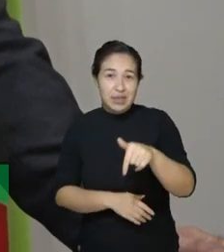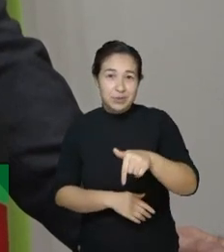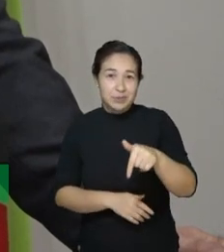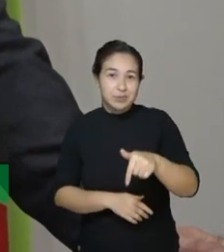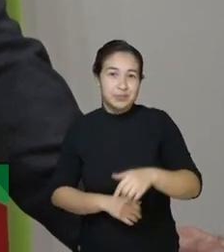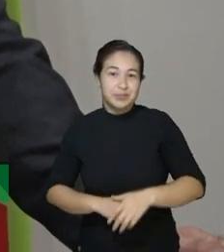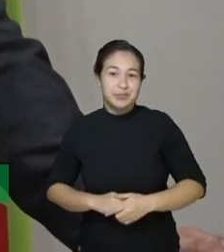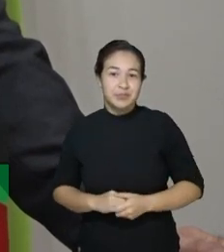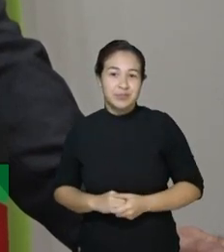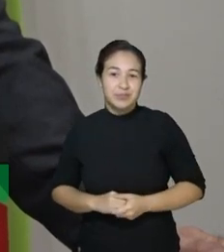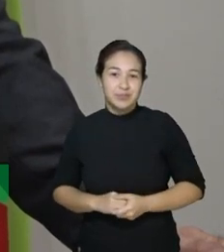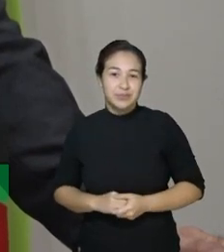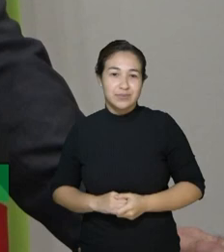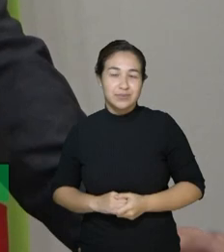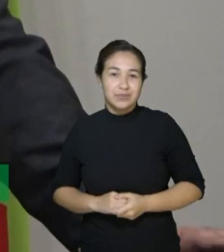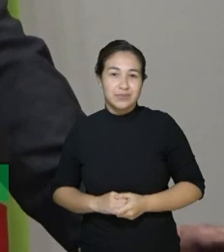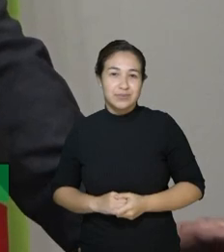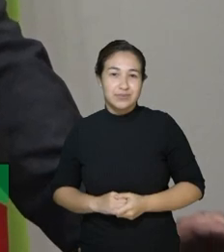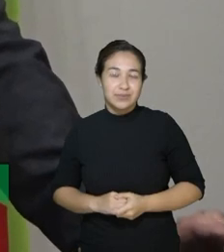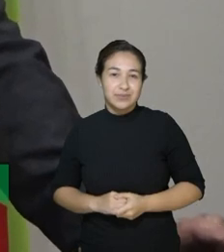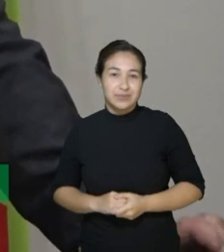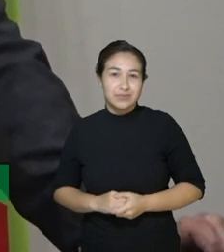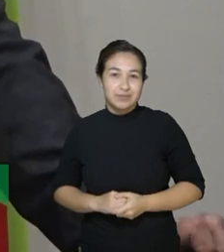deputado Ivan, em